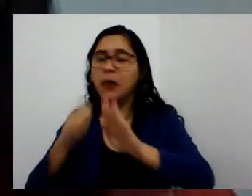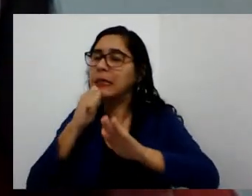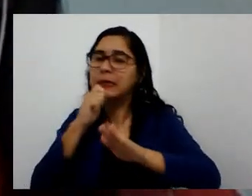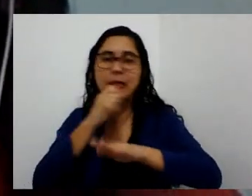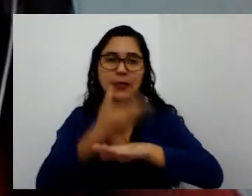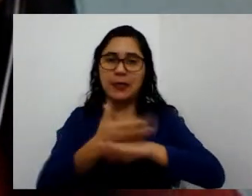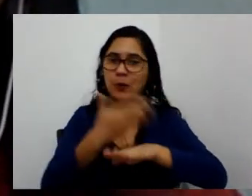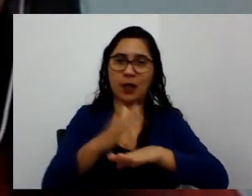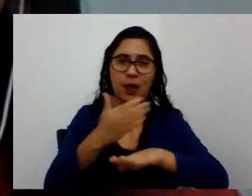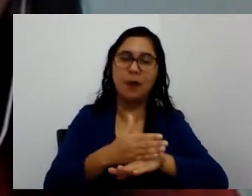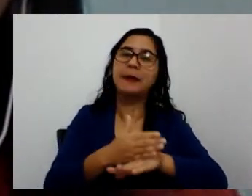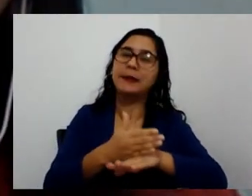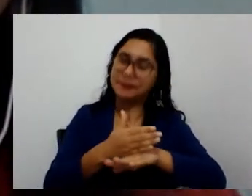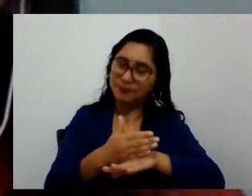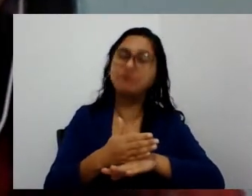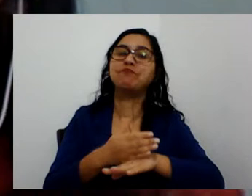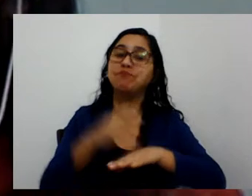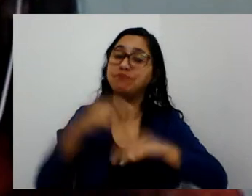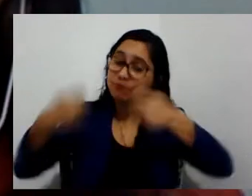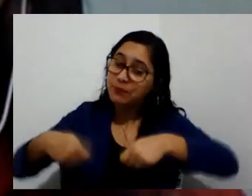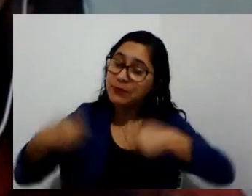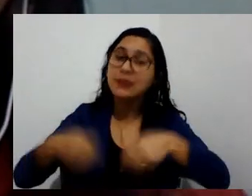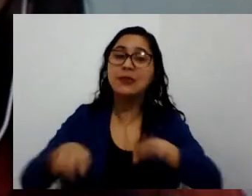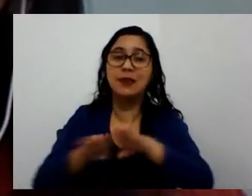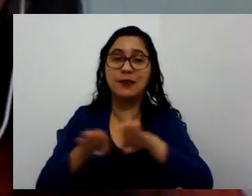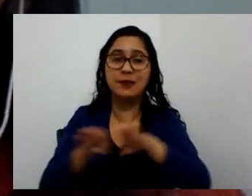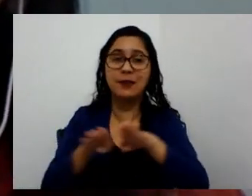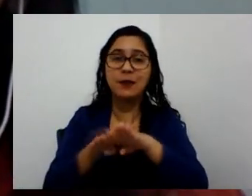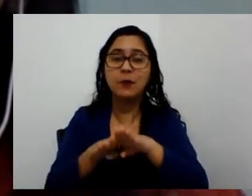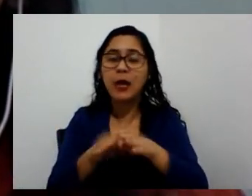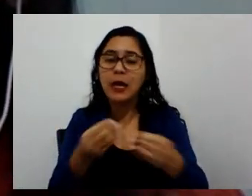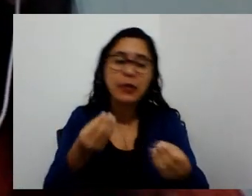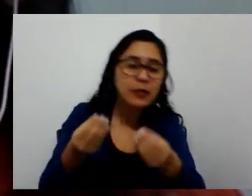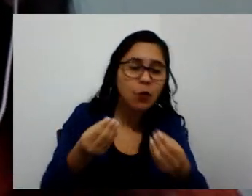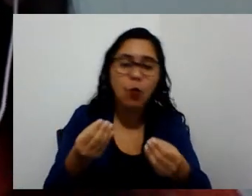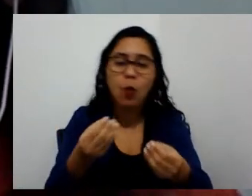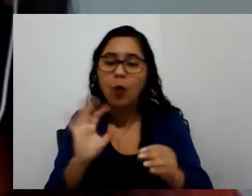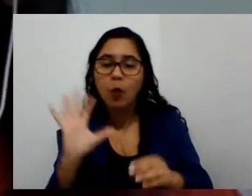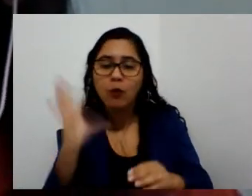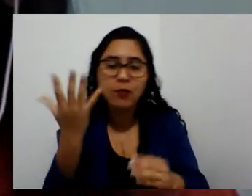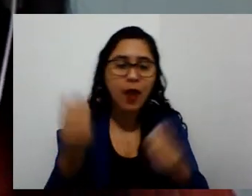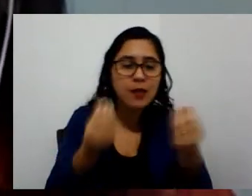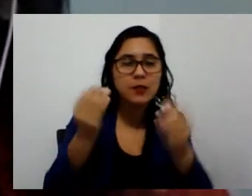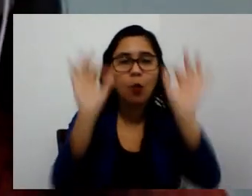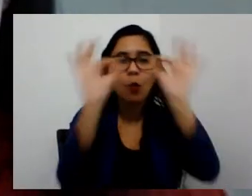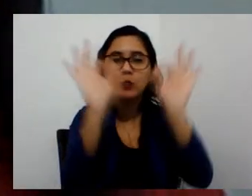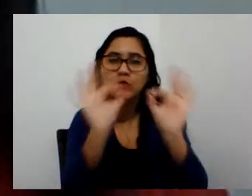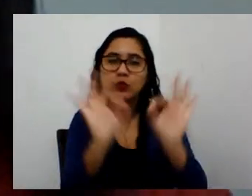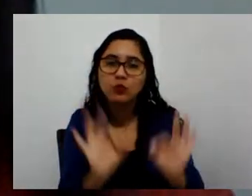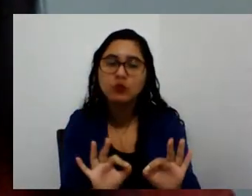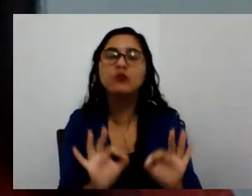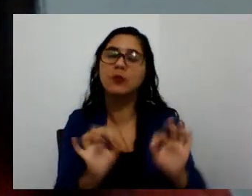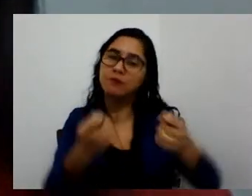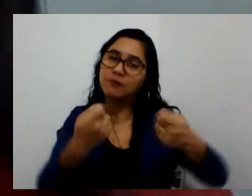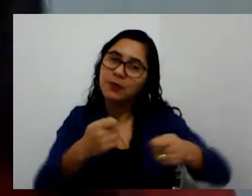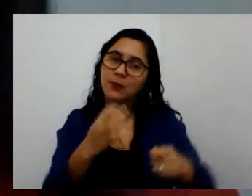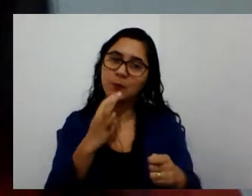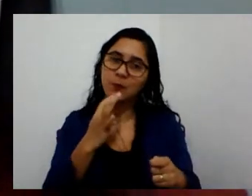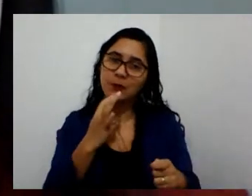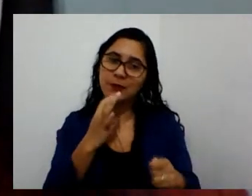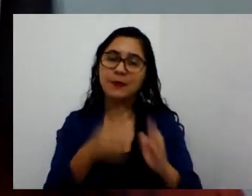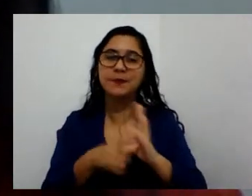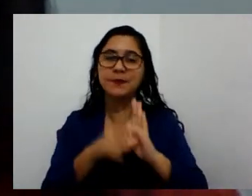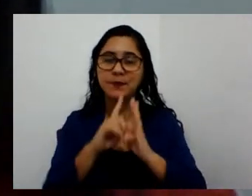treinamento, então eles precisam também estar a par de como acontece toda essa estrutura, né? E